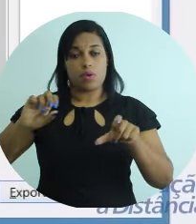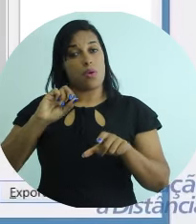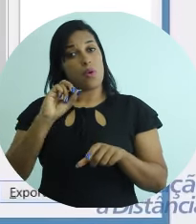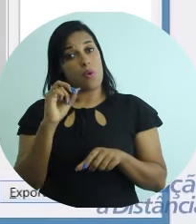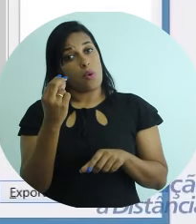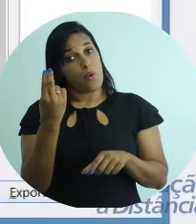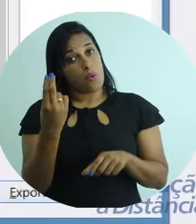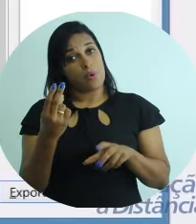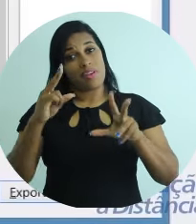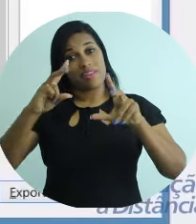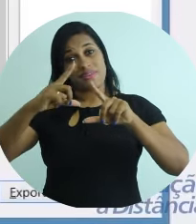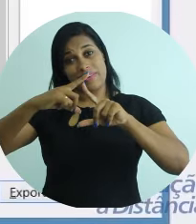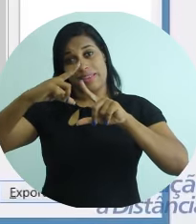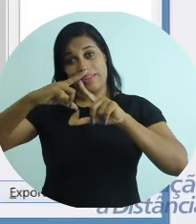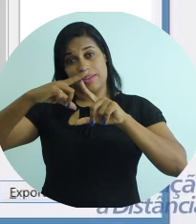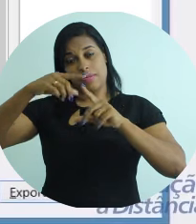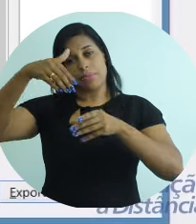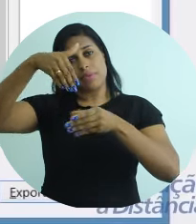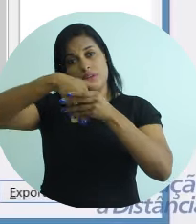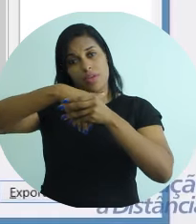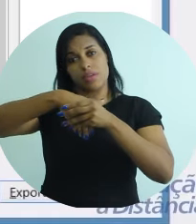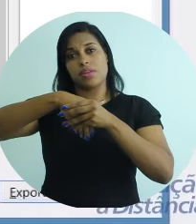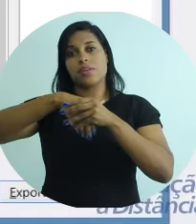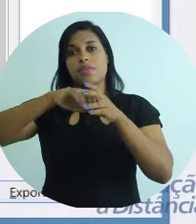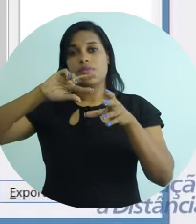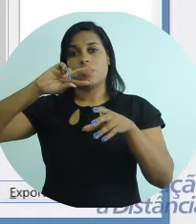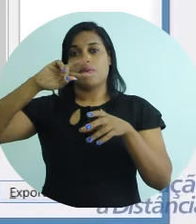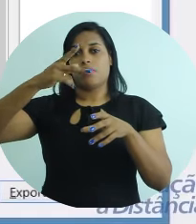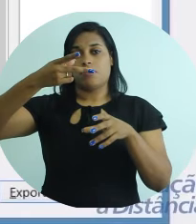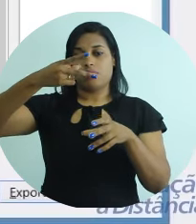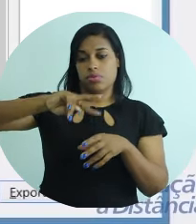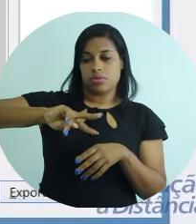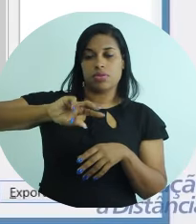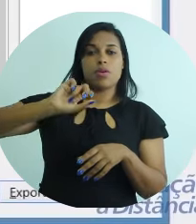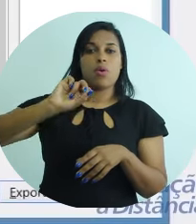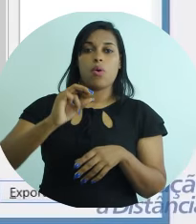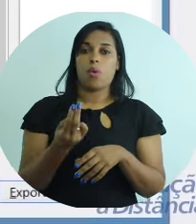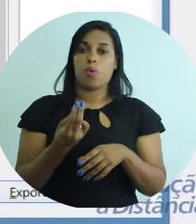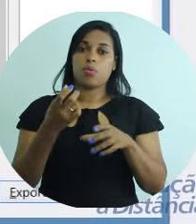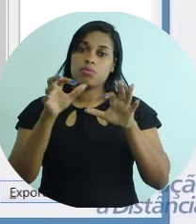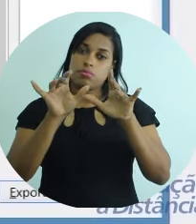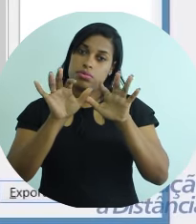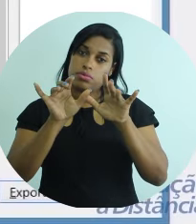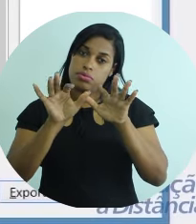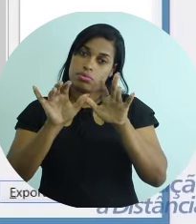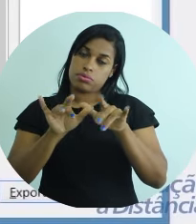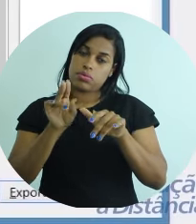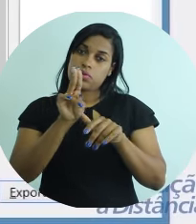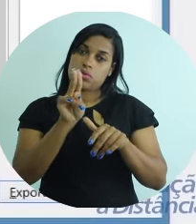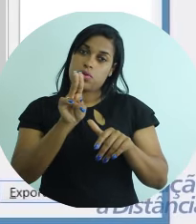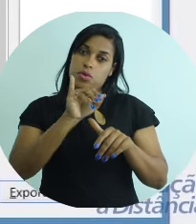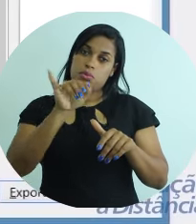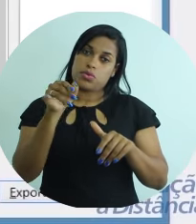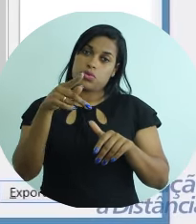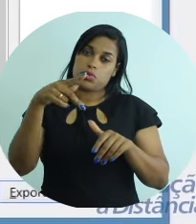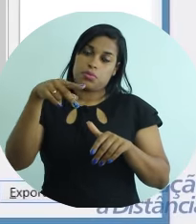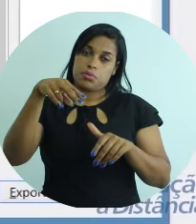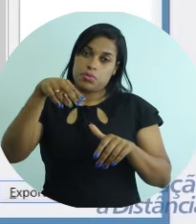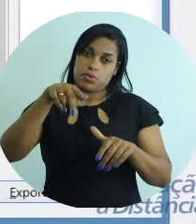pelo tipo de arquivo aqui, na parte inferior, ou então você pode literalmente digitar aqui no nome JPG,